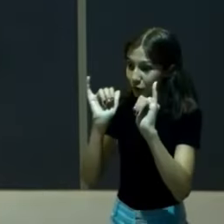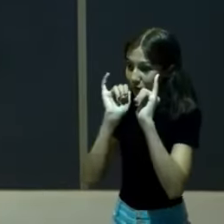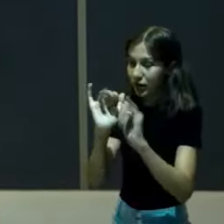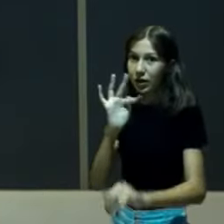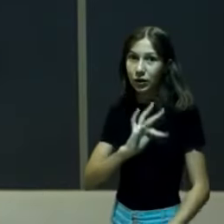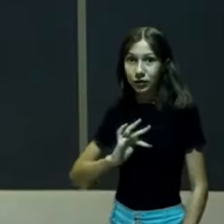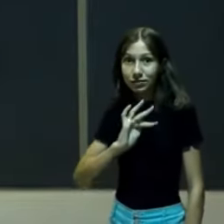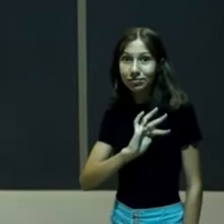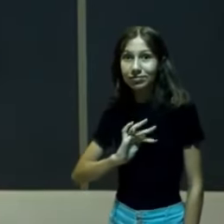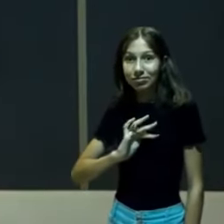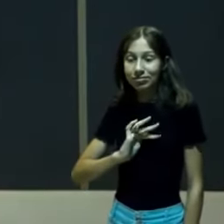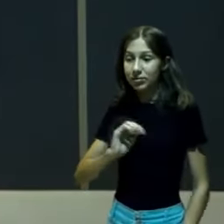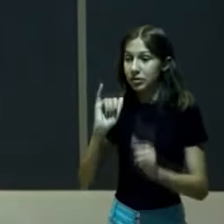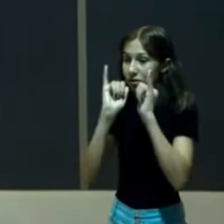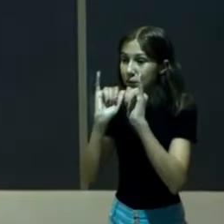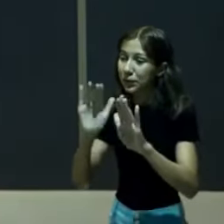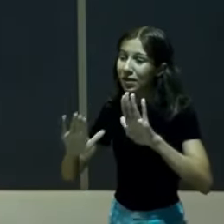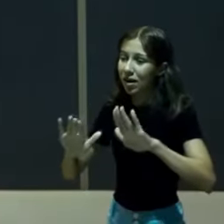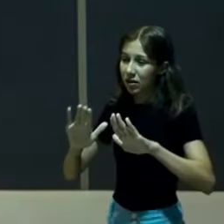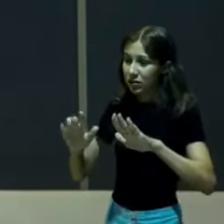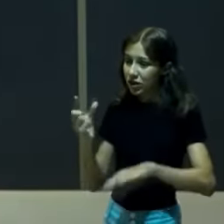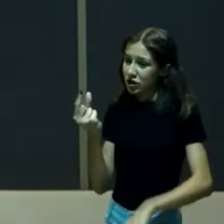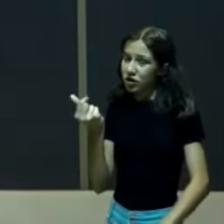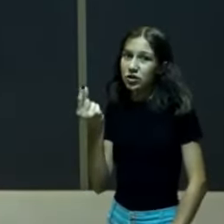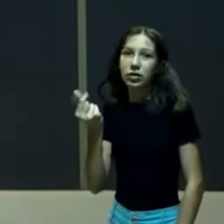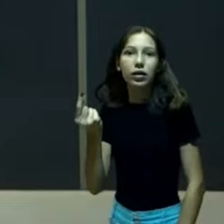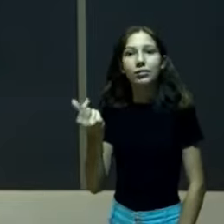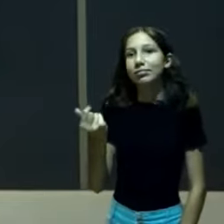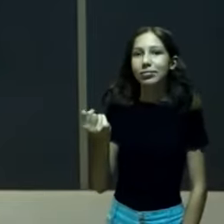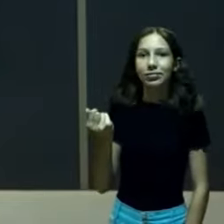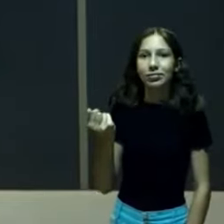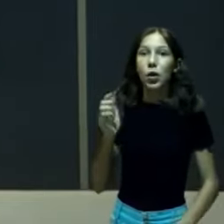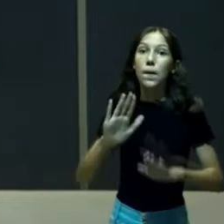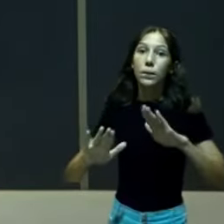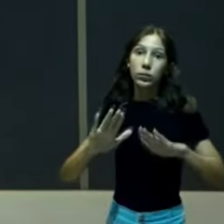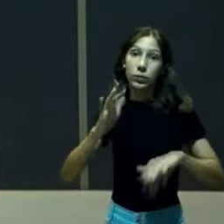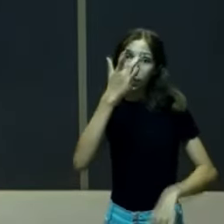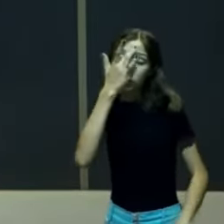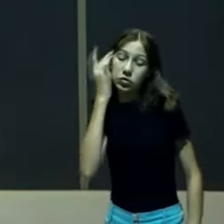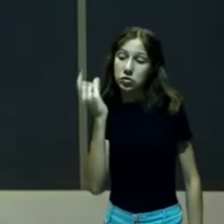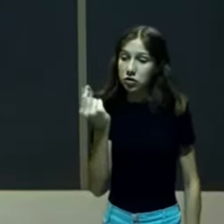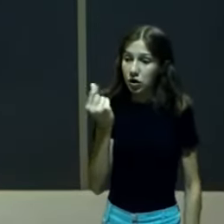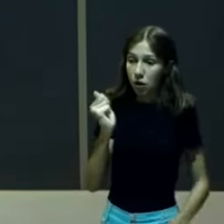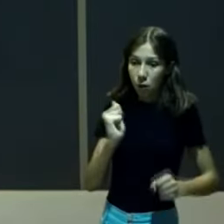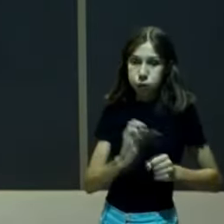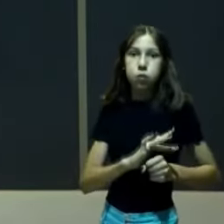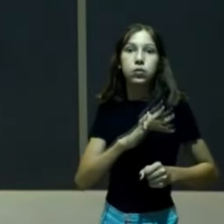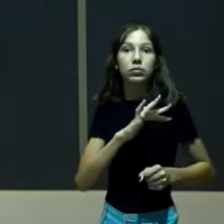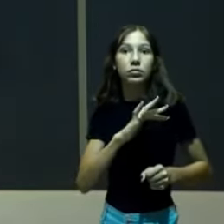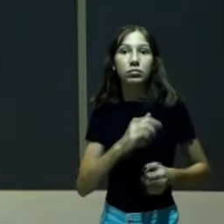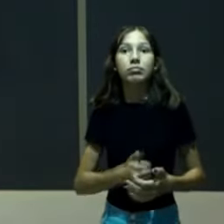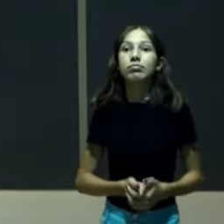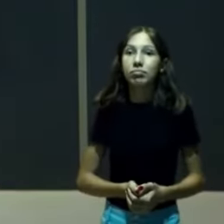Às vezes não é no material, porque tem gente que está do material cheio. Não adianta dar